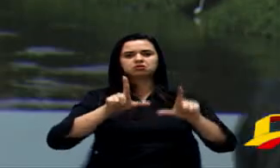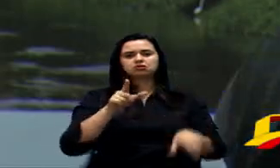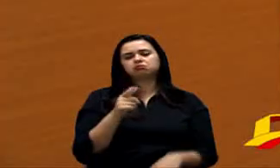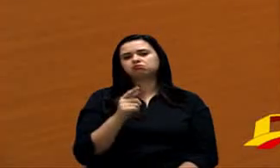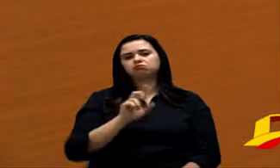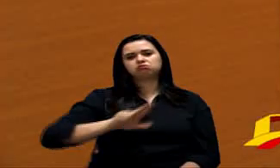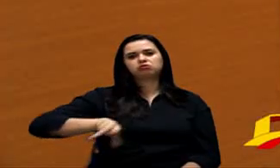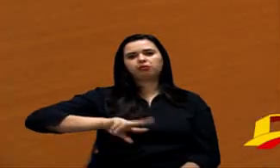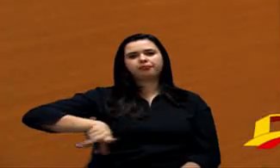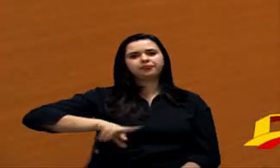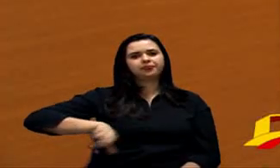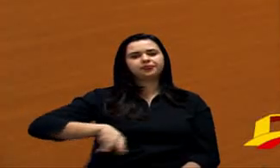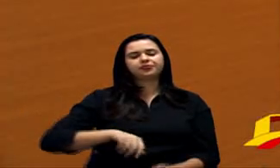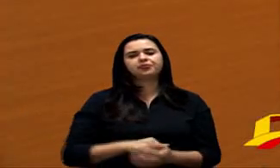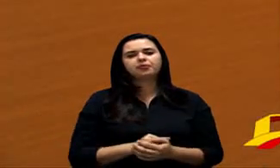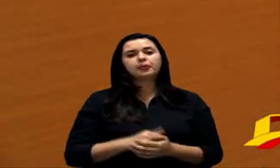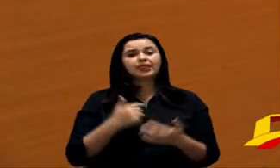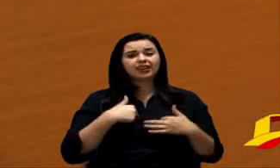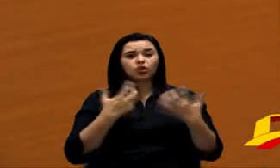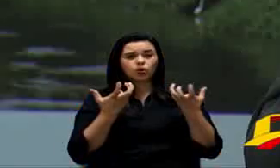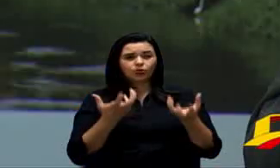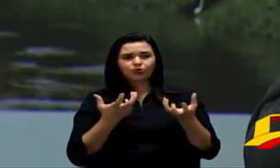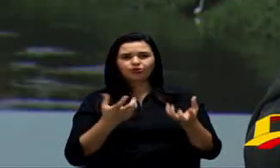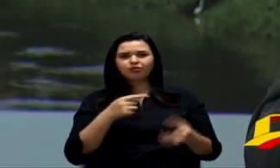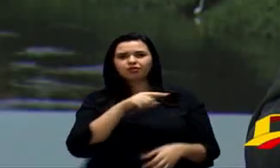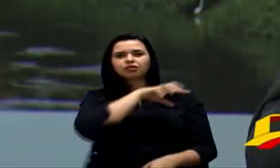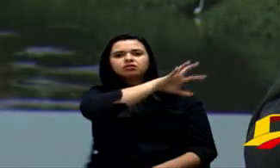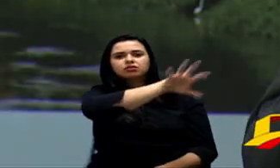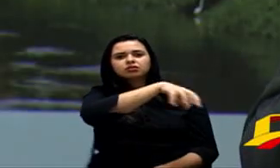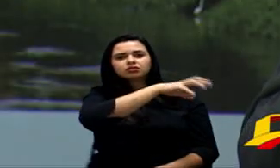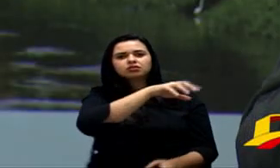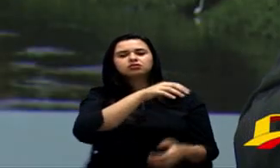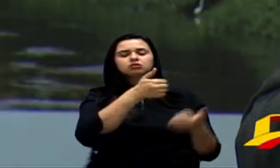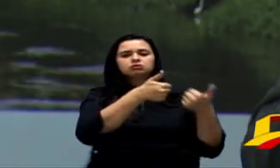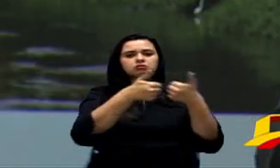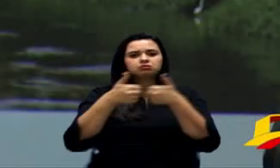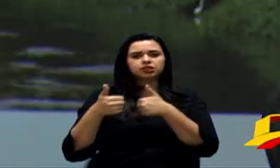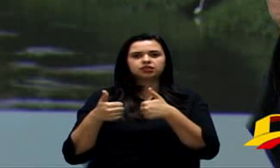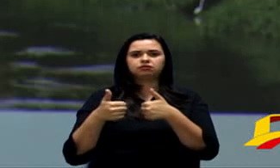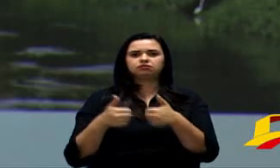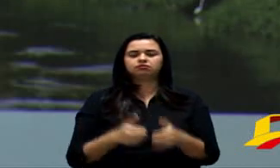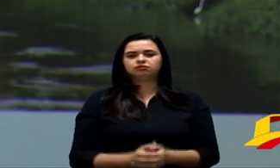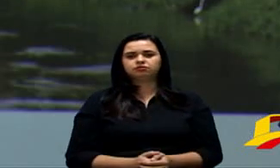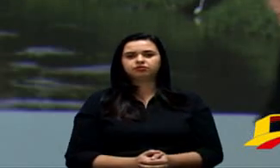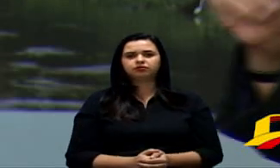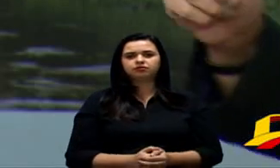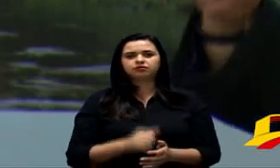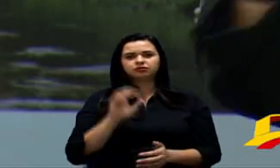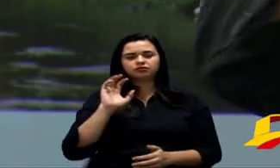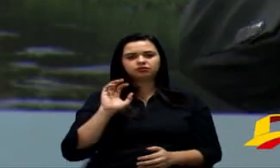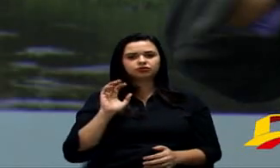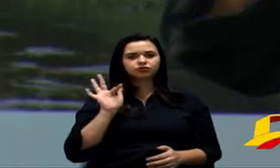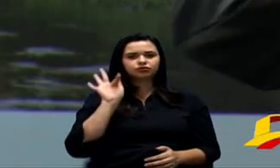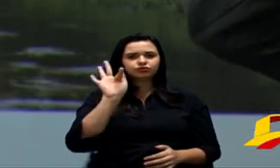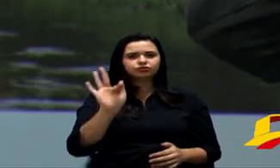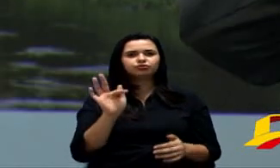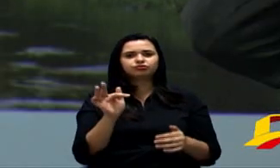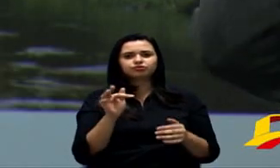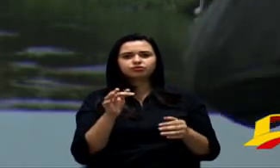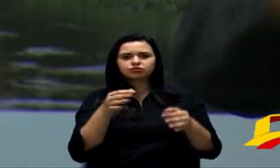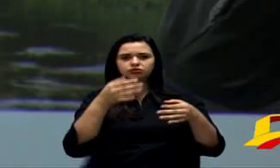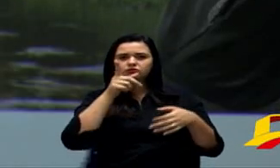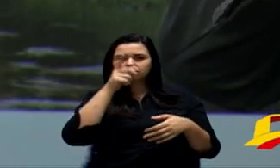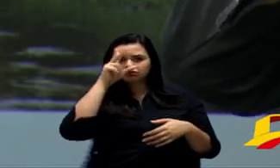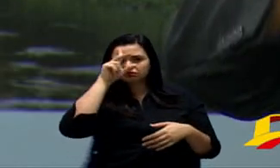eu espero que o melhor para o Sandro aconteça. Eu vou acompanhar de perto, tá? E eu espero que o melhor aconteça. E que não seja feito